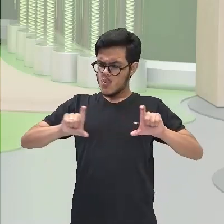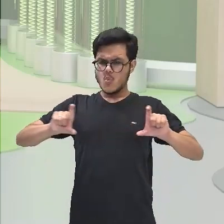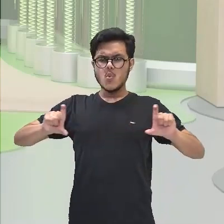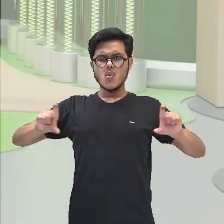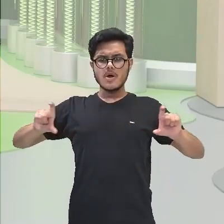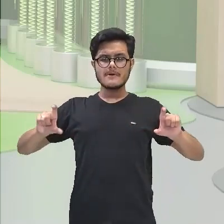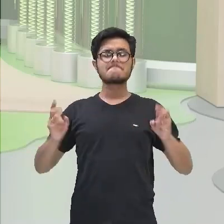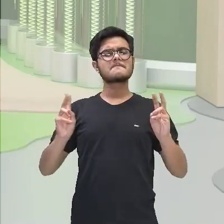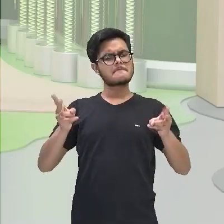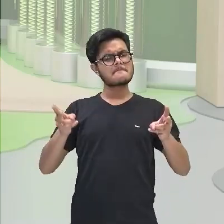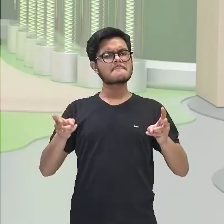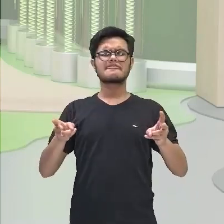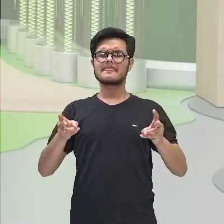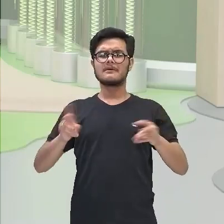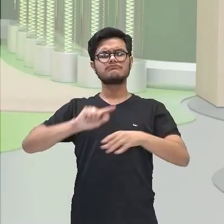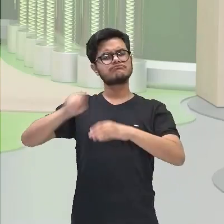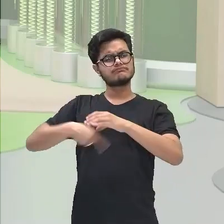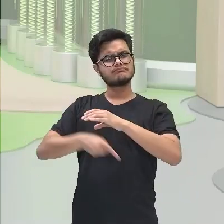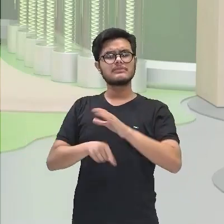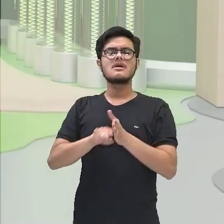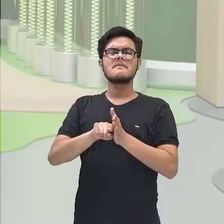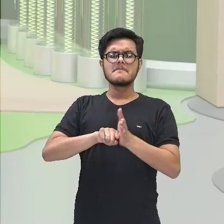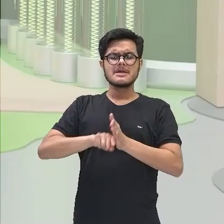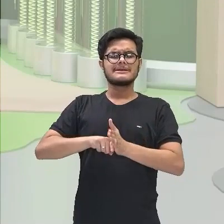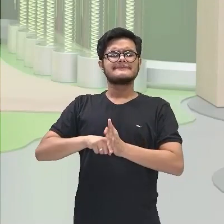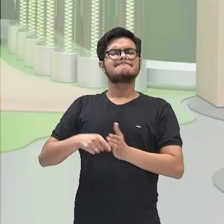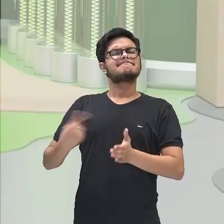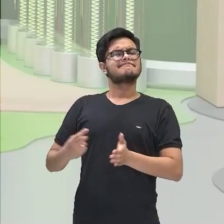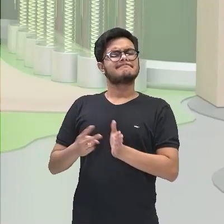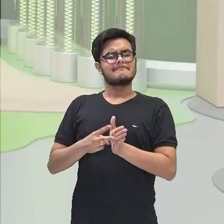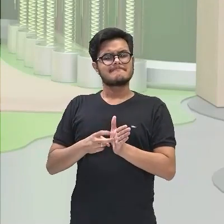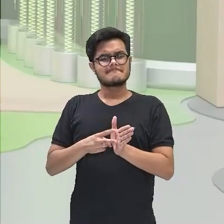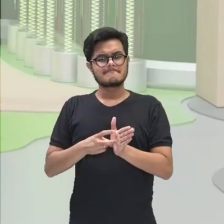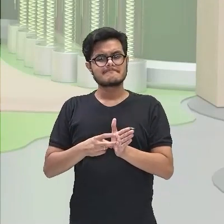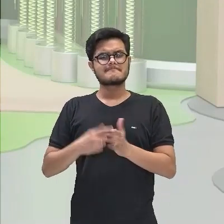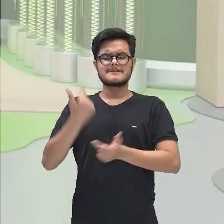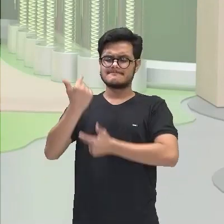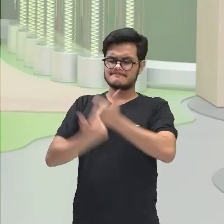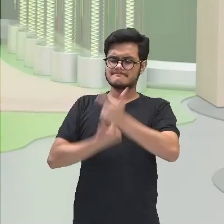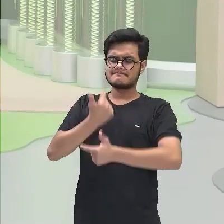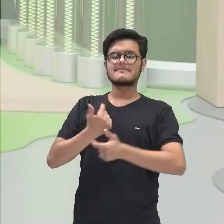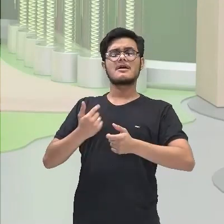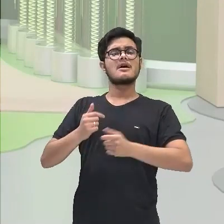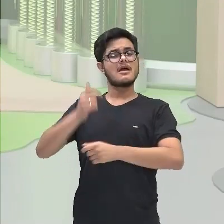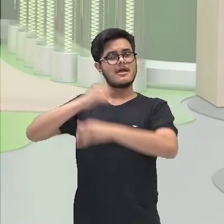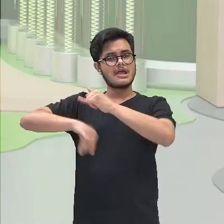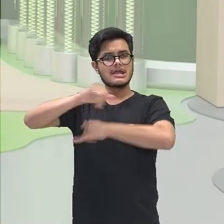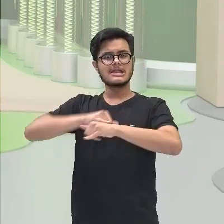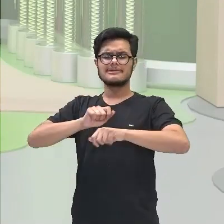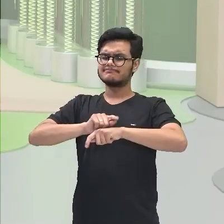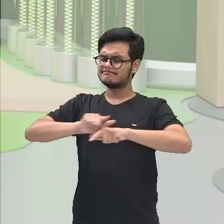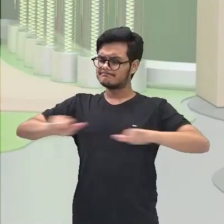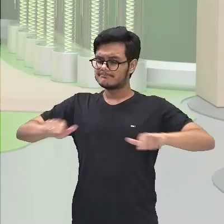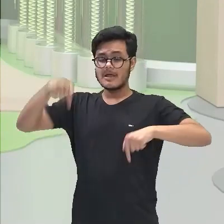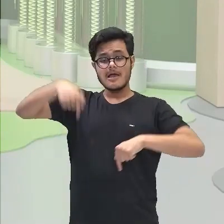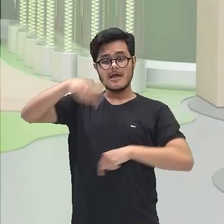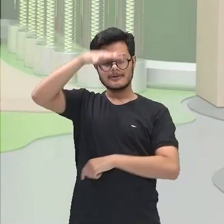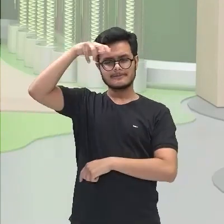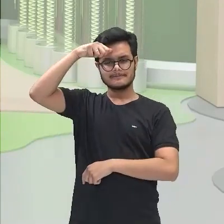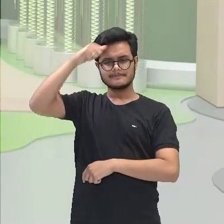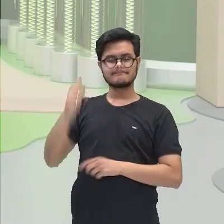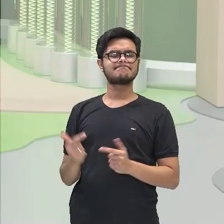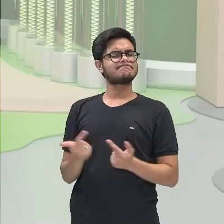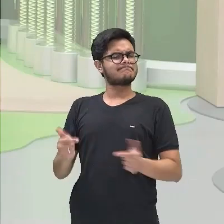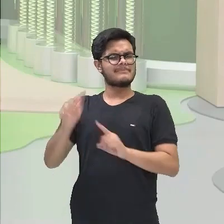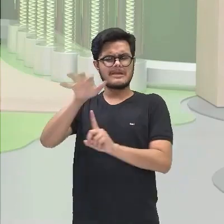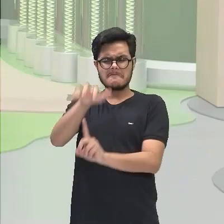explorado nos últimos anos, né, e é considerado uma forma de geração de energia limpa aqui no nosso estado, porque não gera